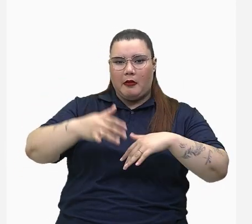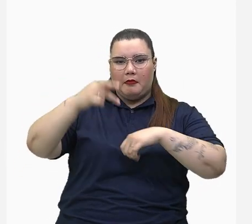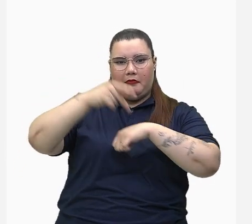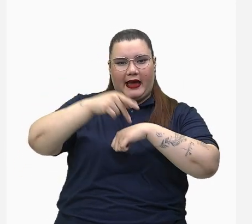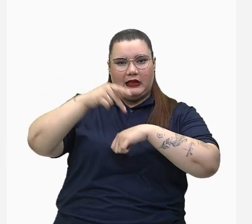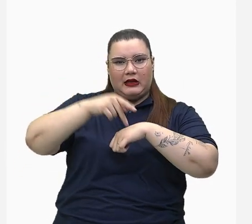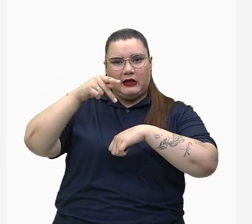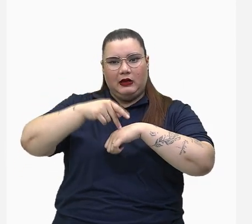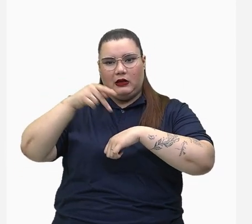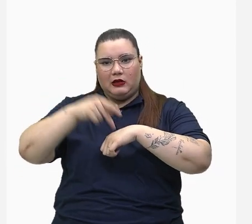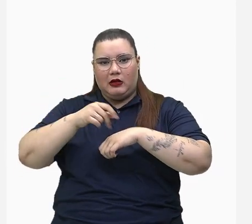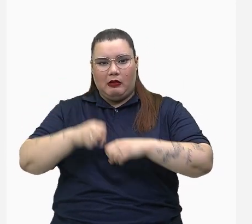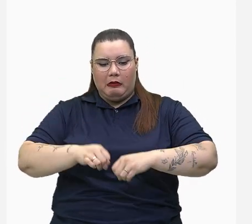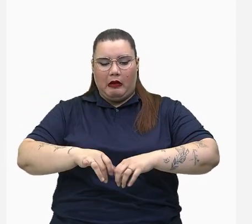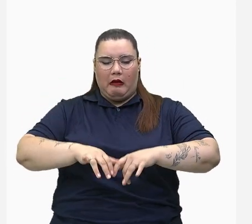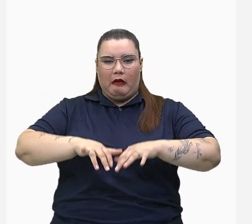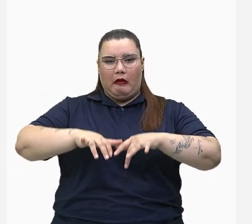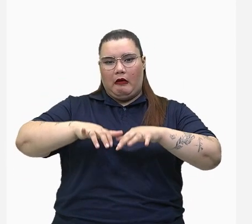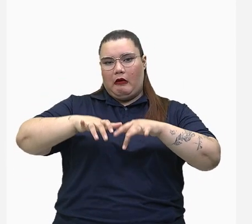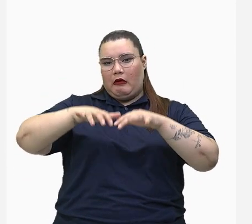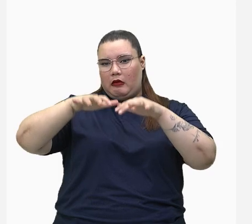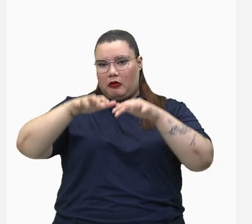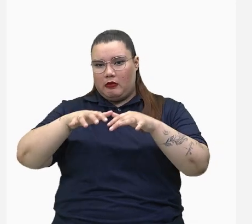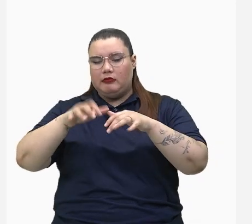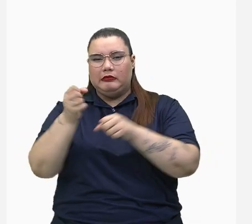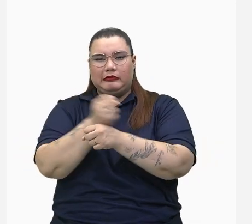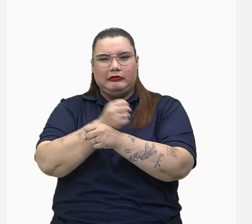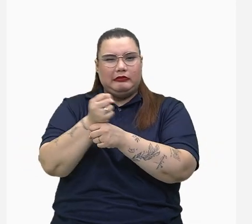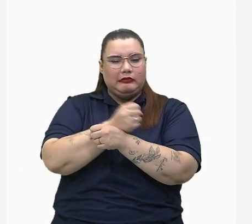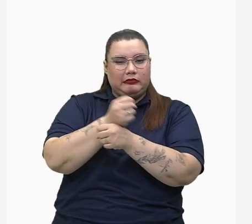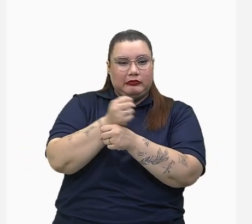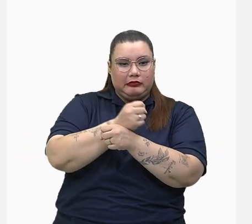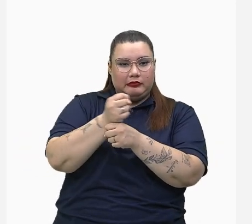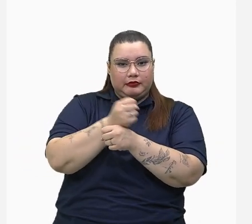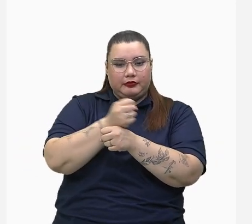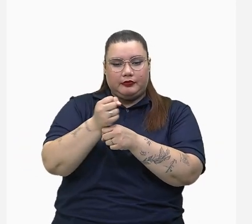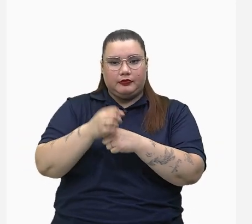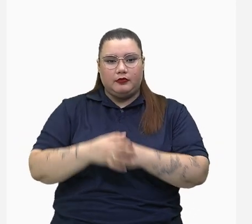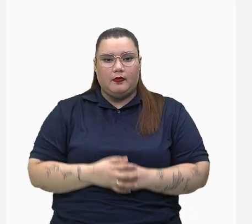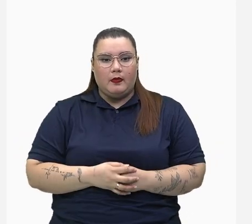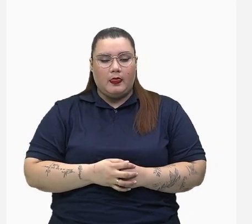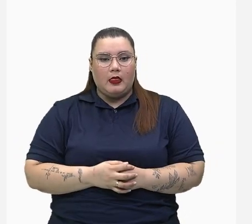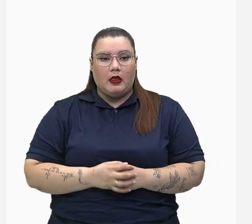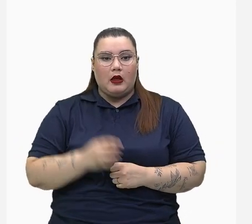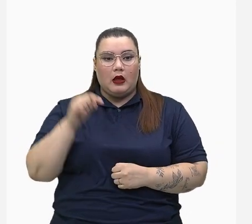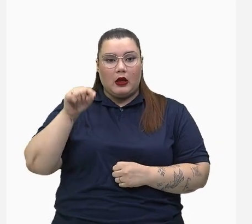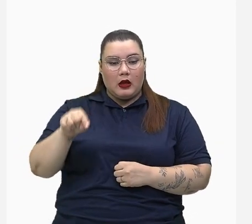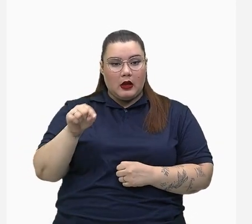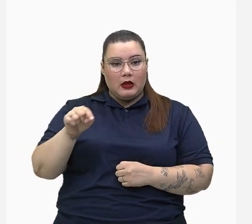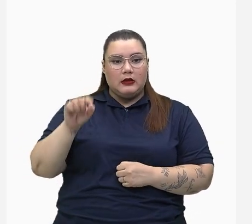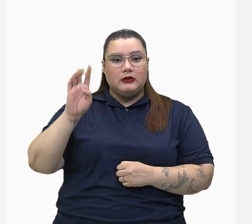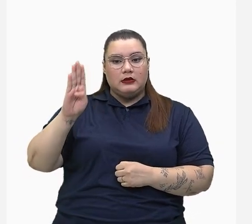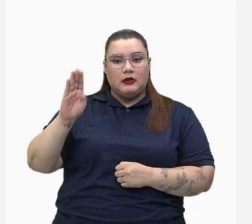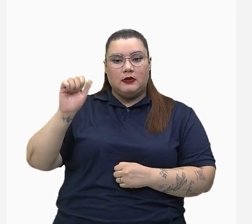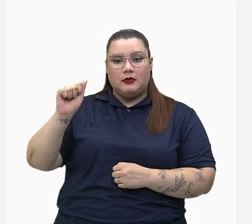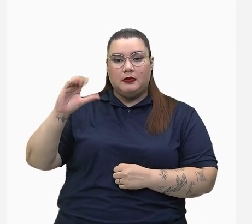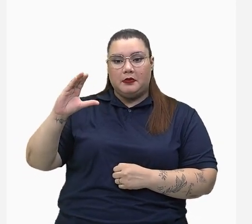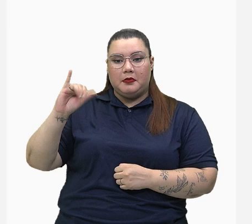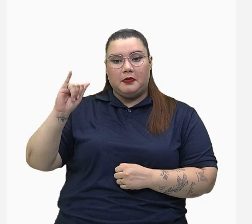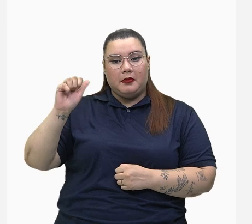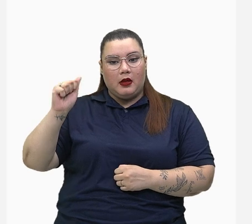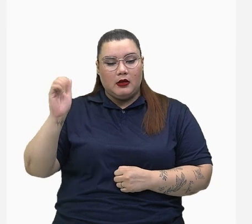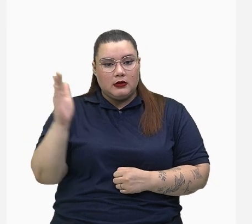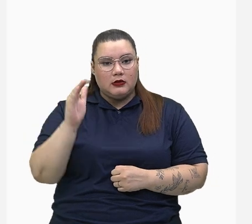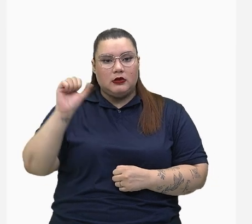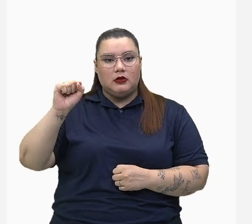se acumulando ali ao longo de muitos anos. A bacia sedimentar